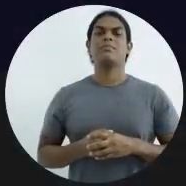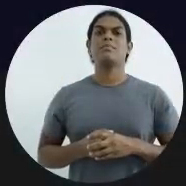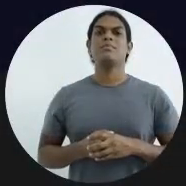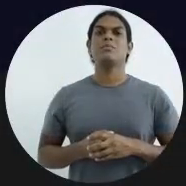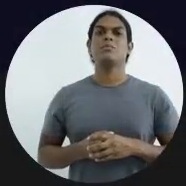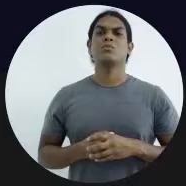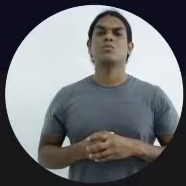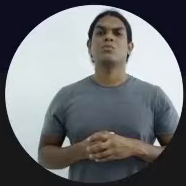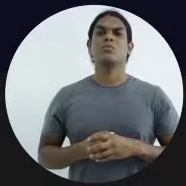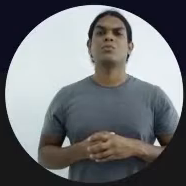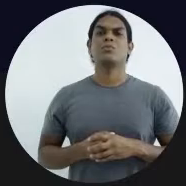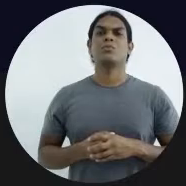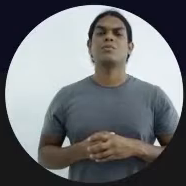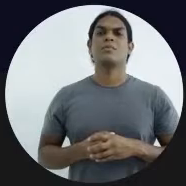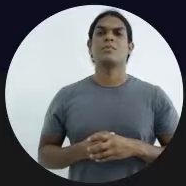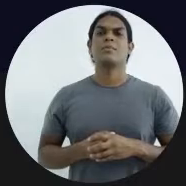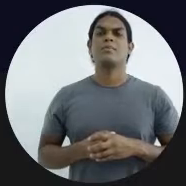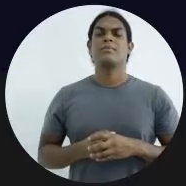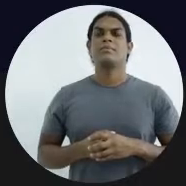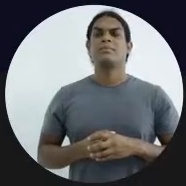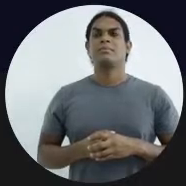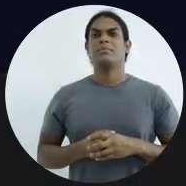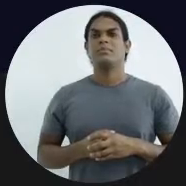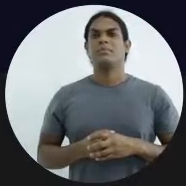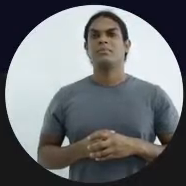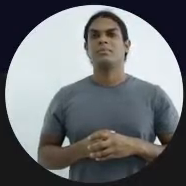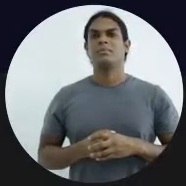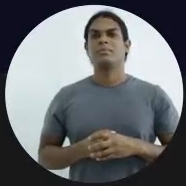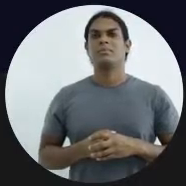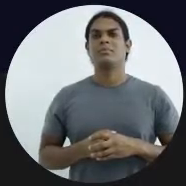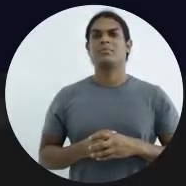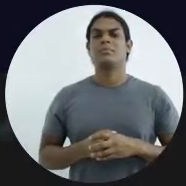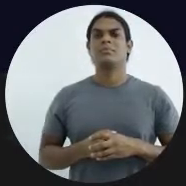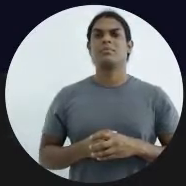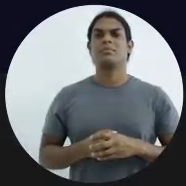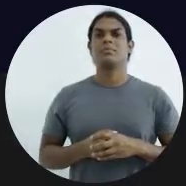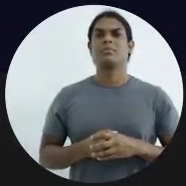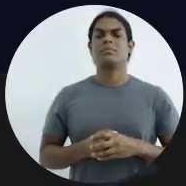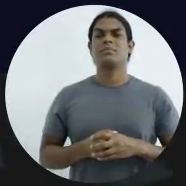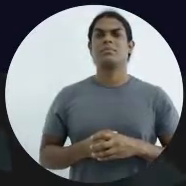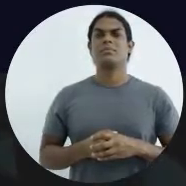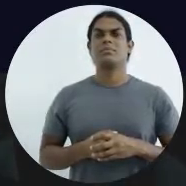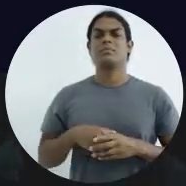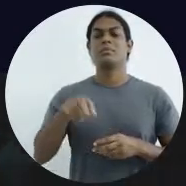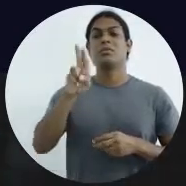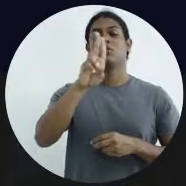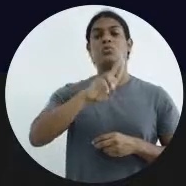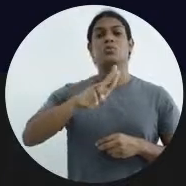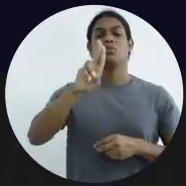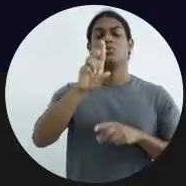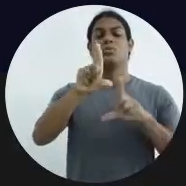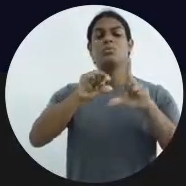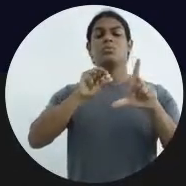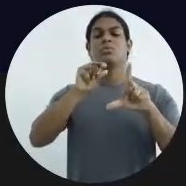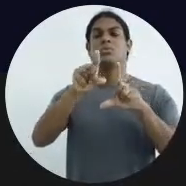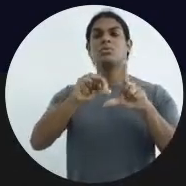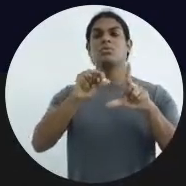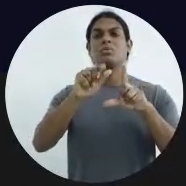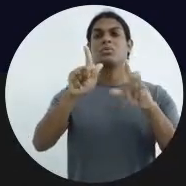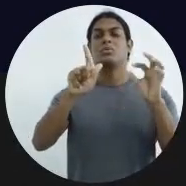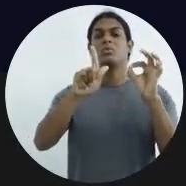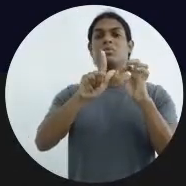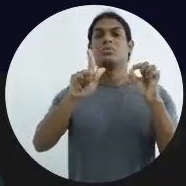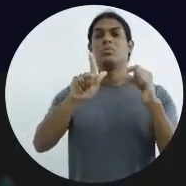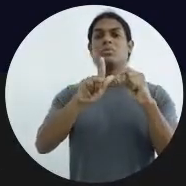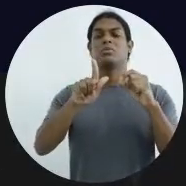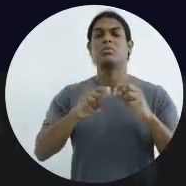Selecionando pelo atributo. Então, a gente, no slide aí, selecionando pelo atributo, a gente tem uma segunda